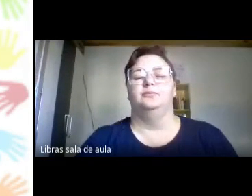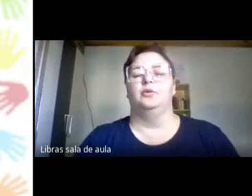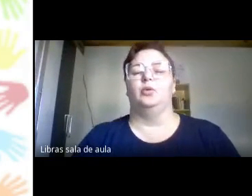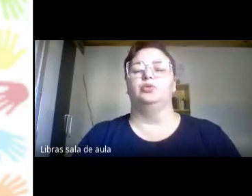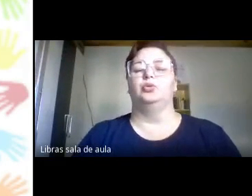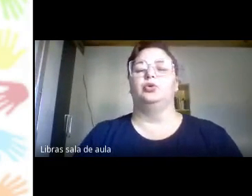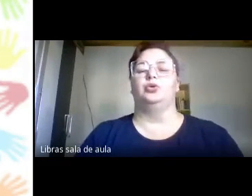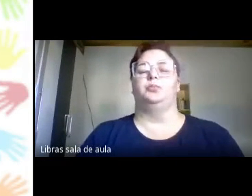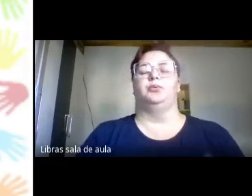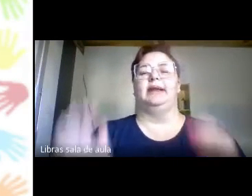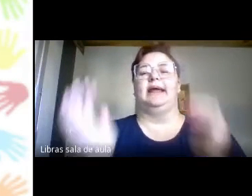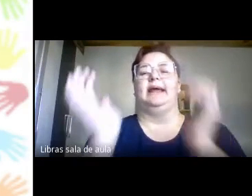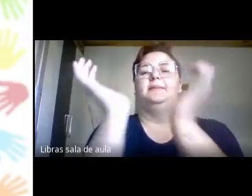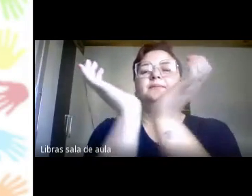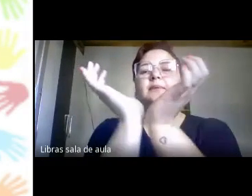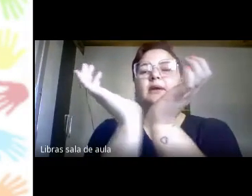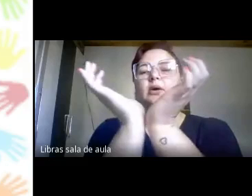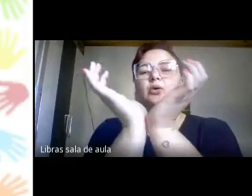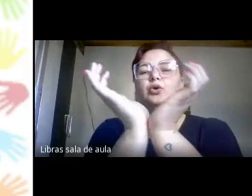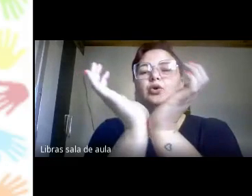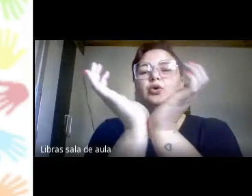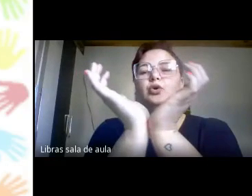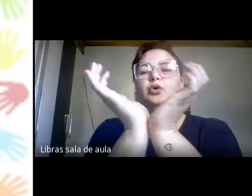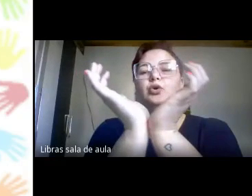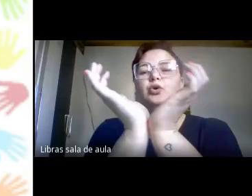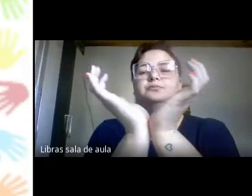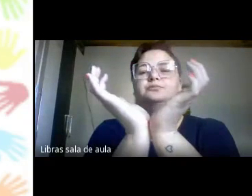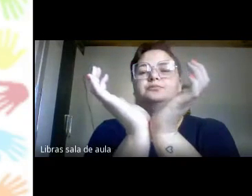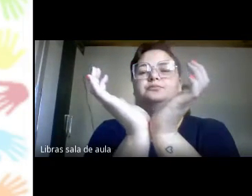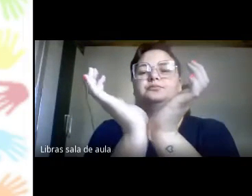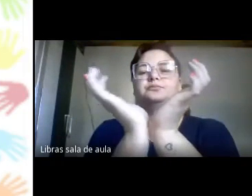próprio ou do grupo, né? Grupo.